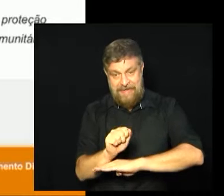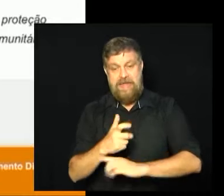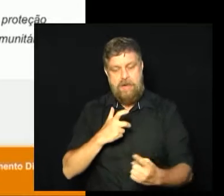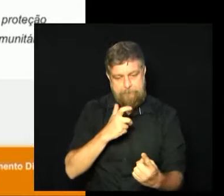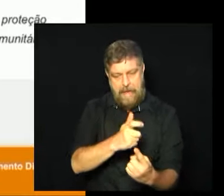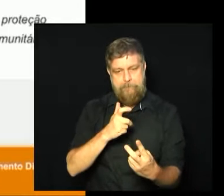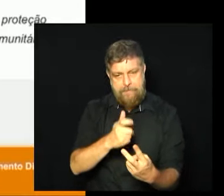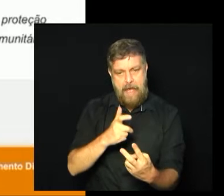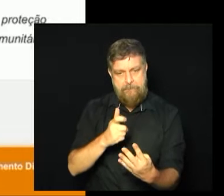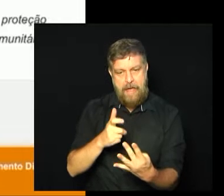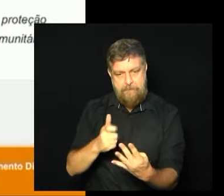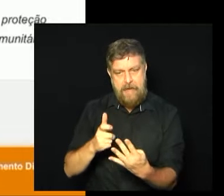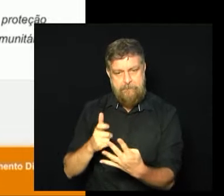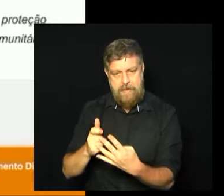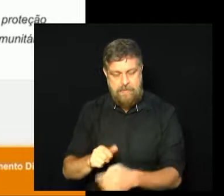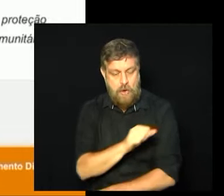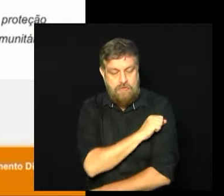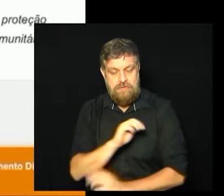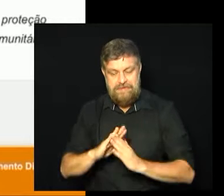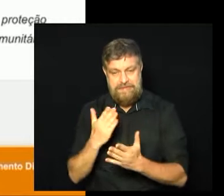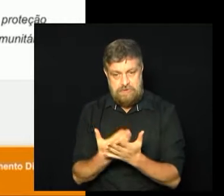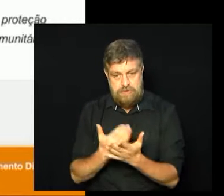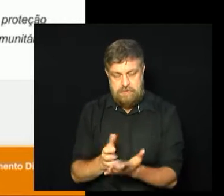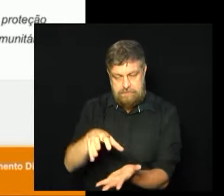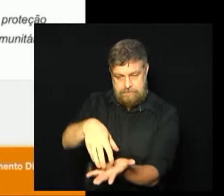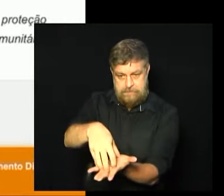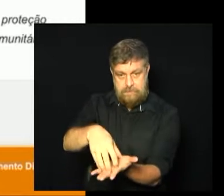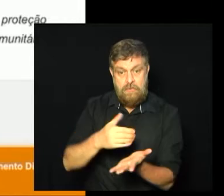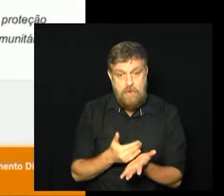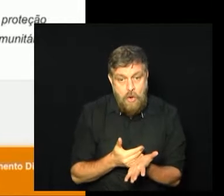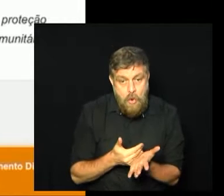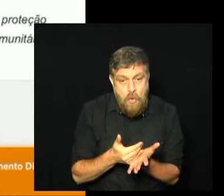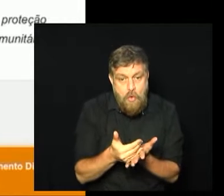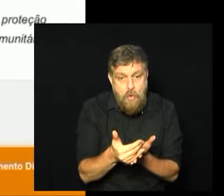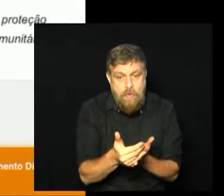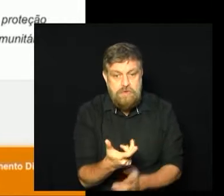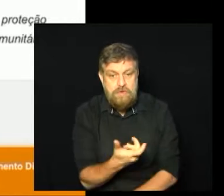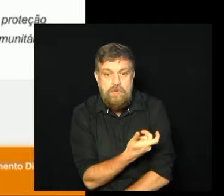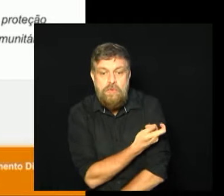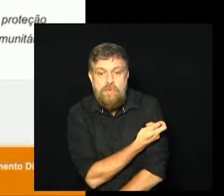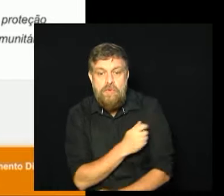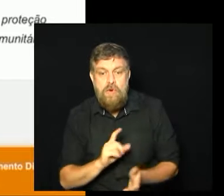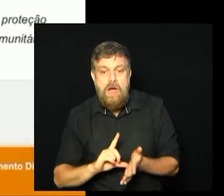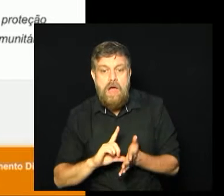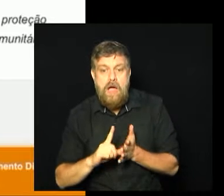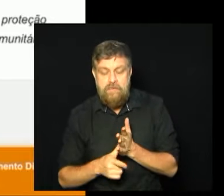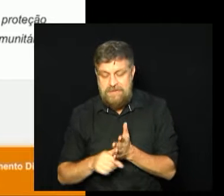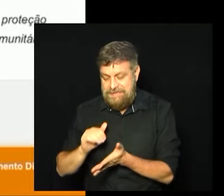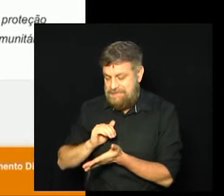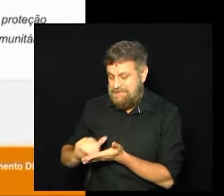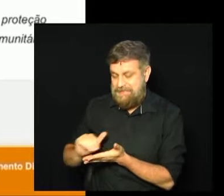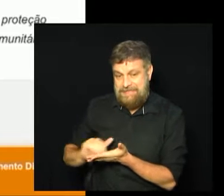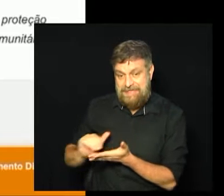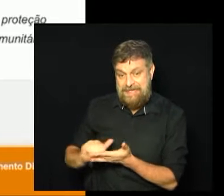os estudantes dessas escolas. A vacinação foi iniciada justamente após a Secretaria